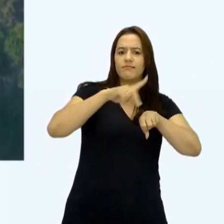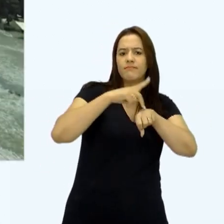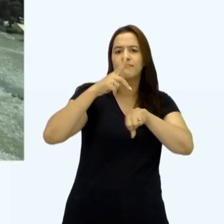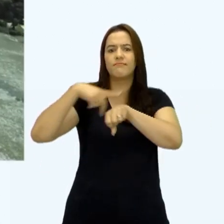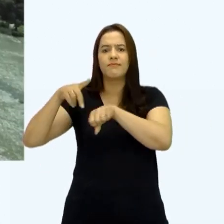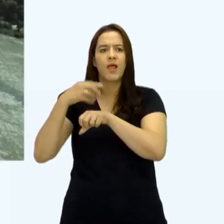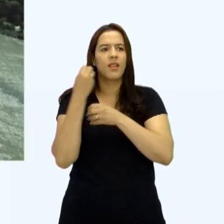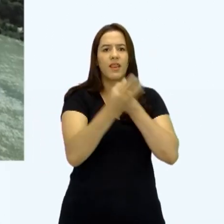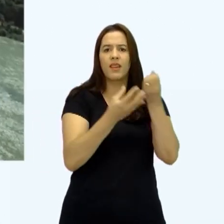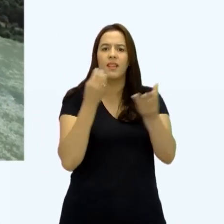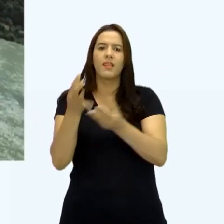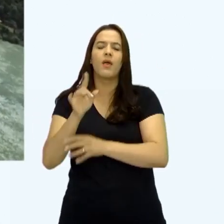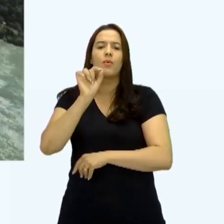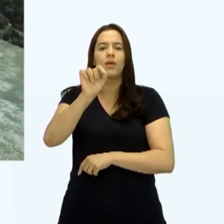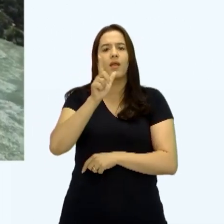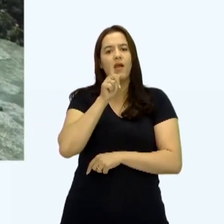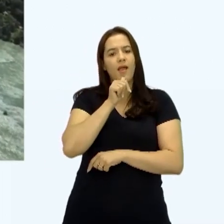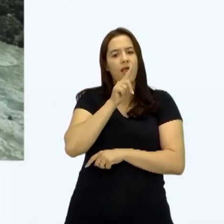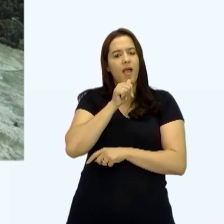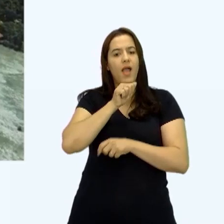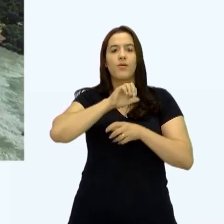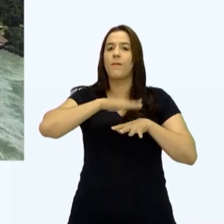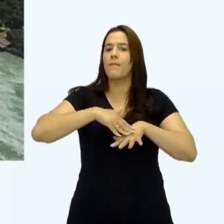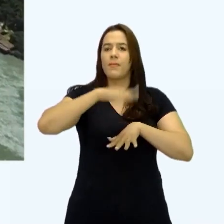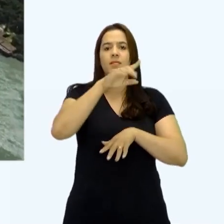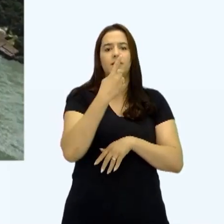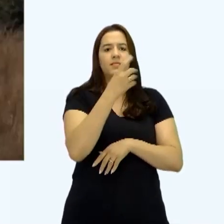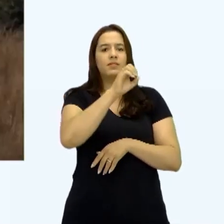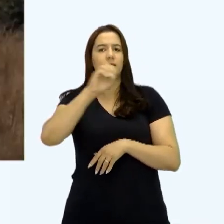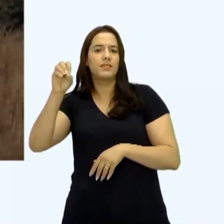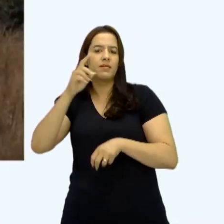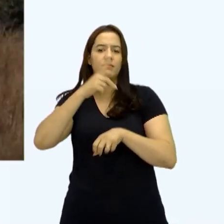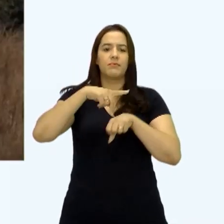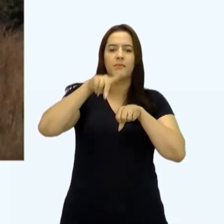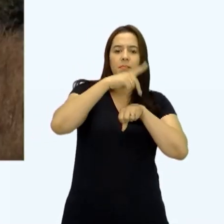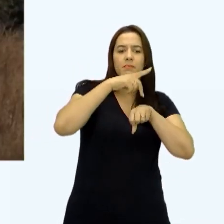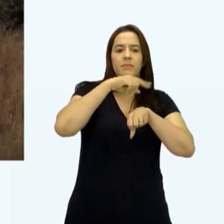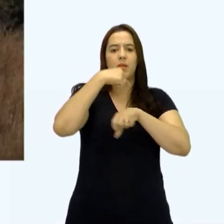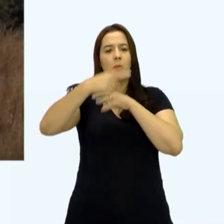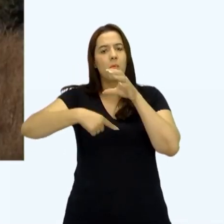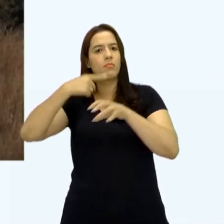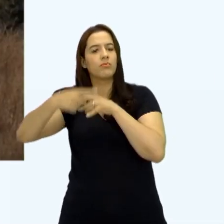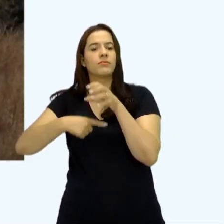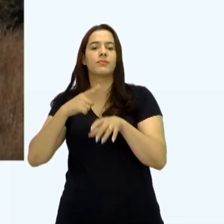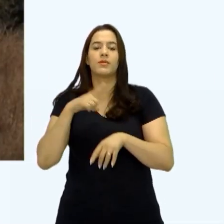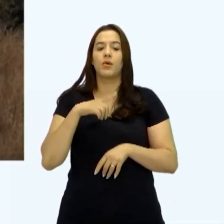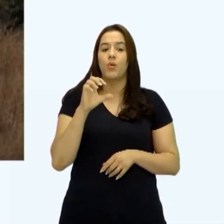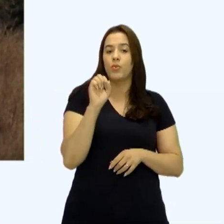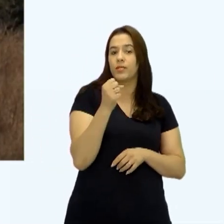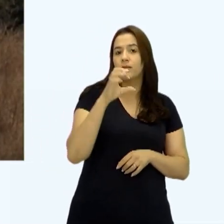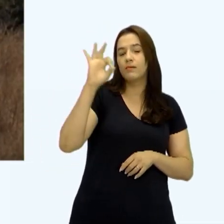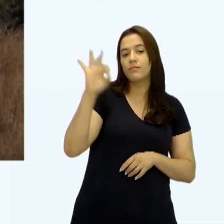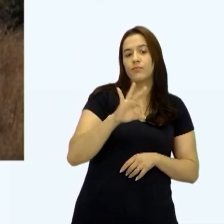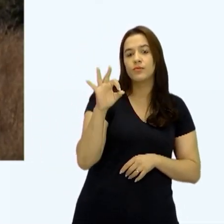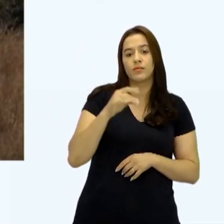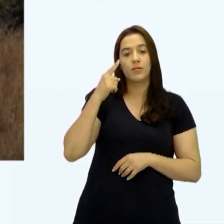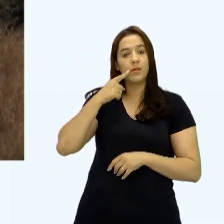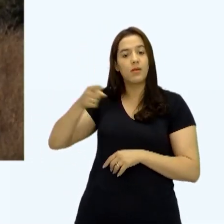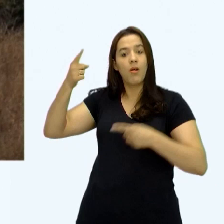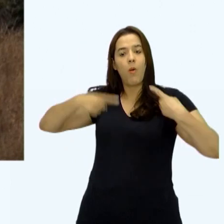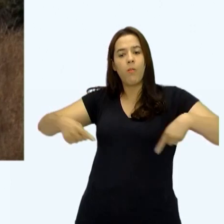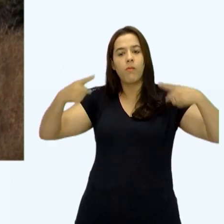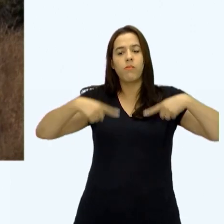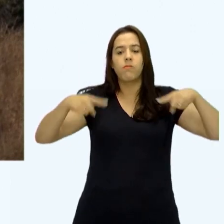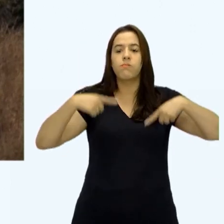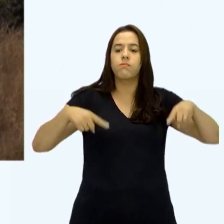água para metade das 100 maiores cidades do planeta. No Brasil, 80% da energia produzida por hidrelétricas contam,